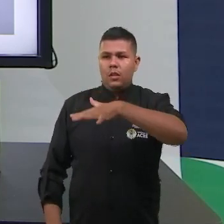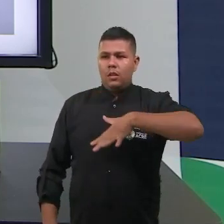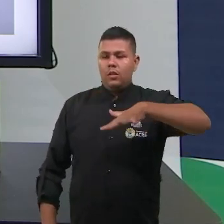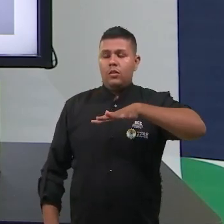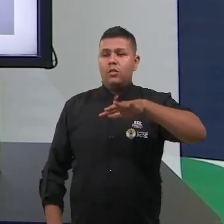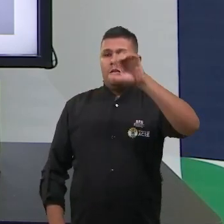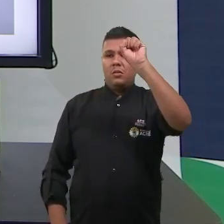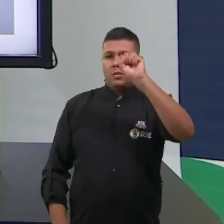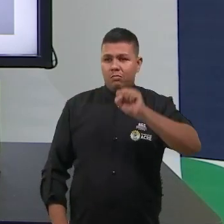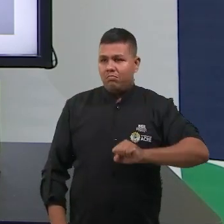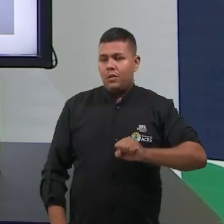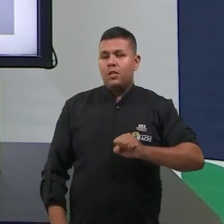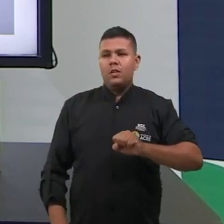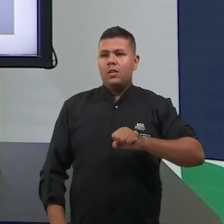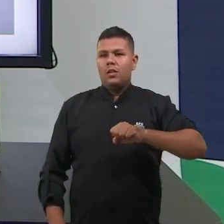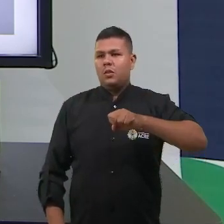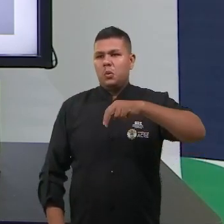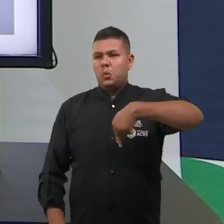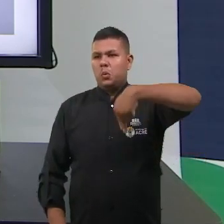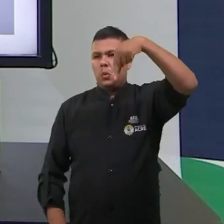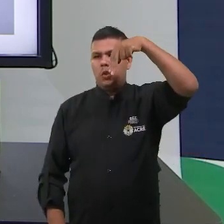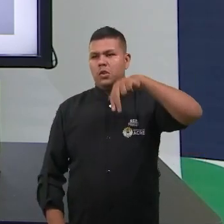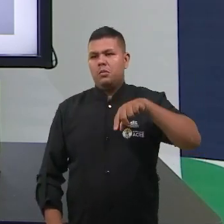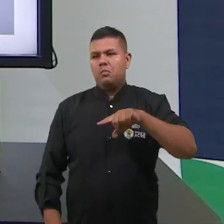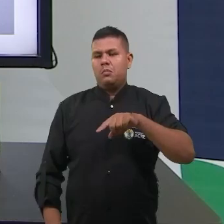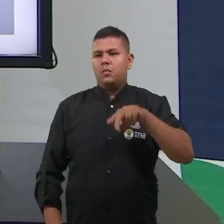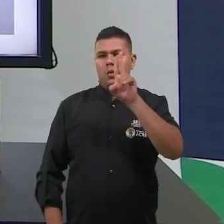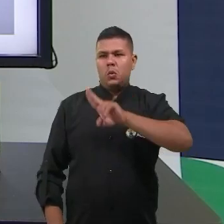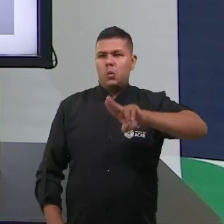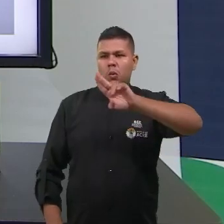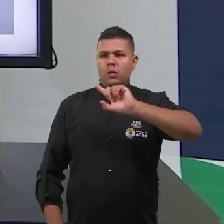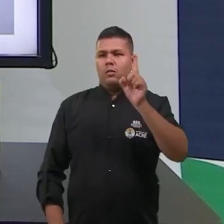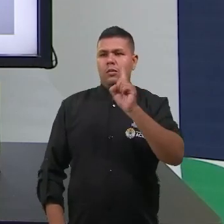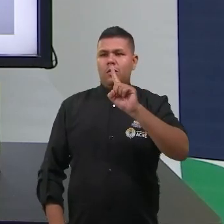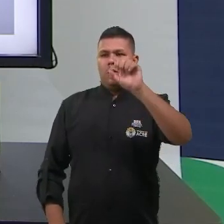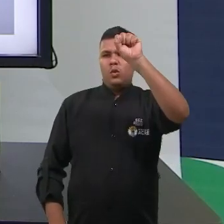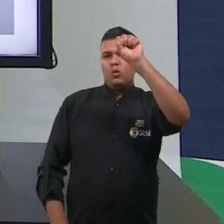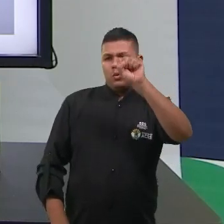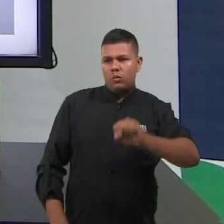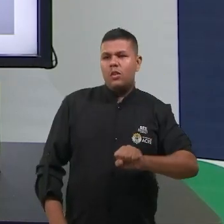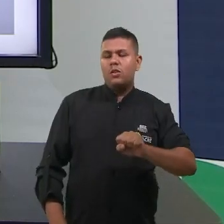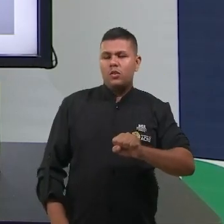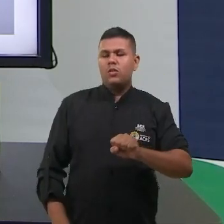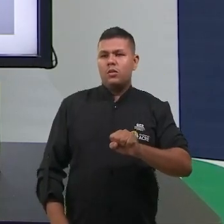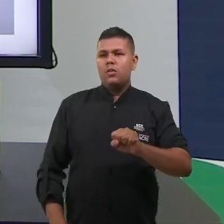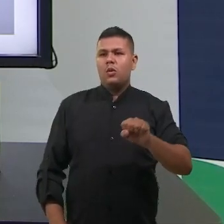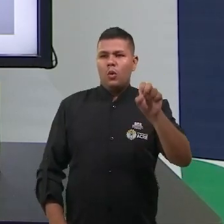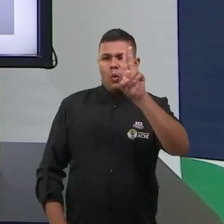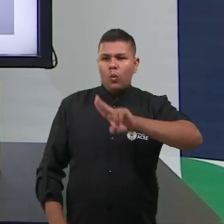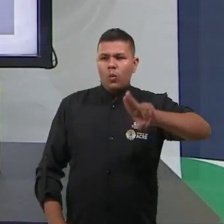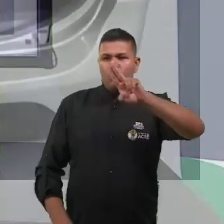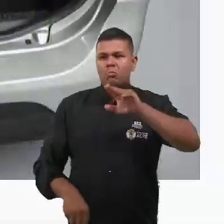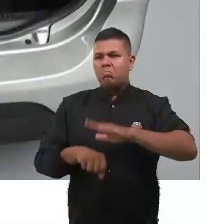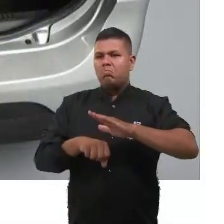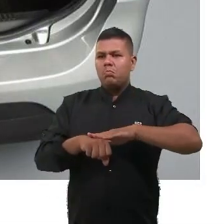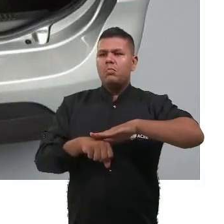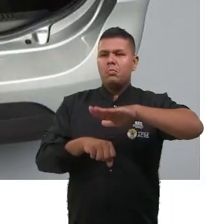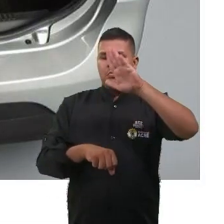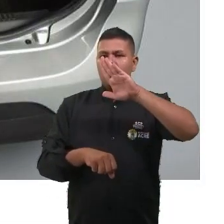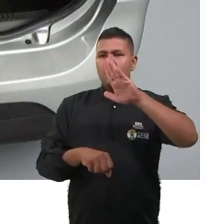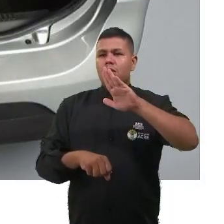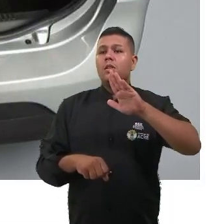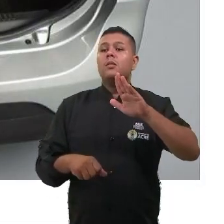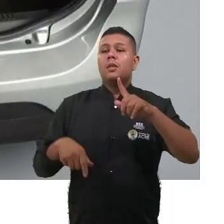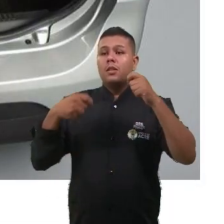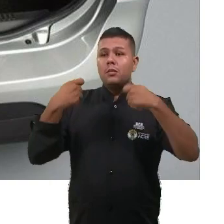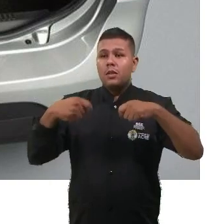estado, na região Norte, não se utiliza, mas na região Sudeste se utiliza bastante gás natural veicular. Mas tem que ter um